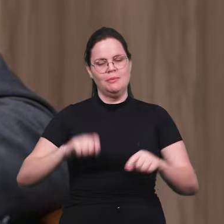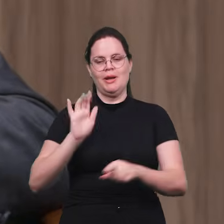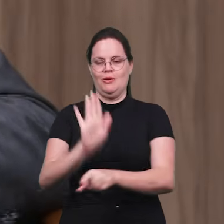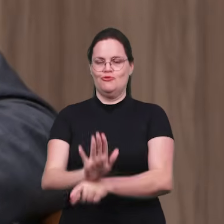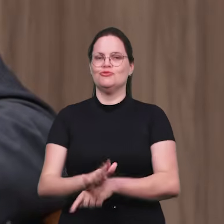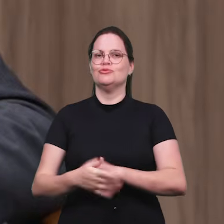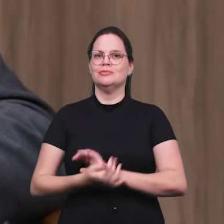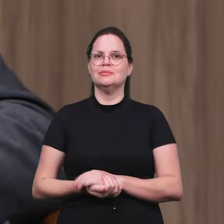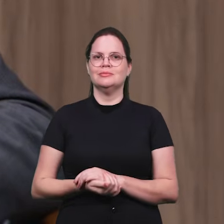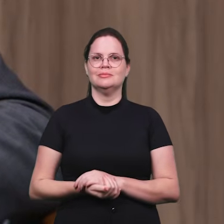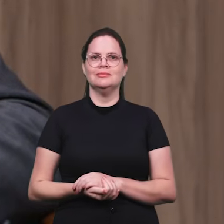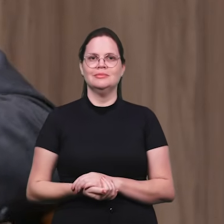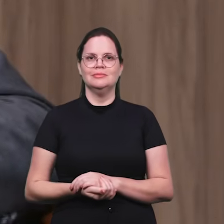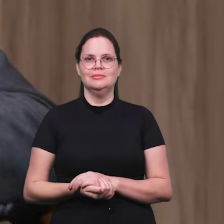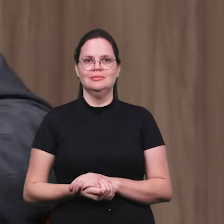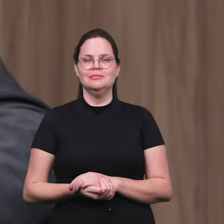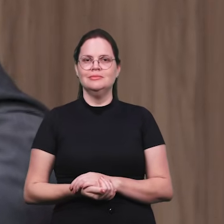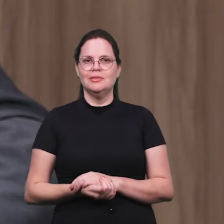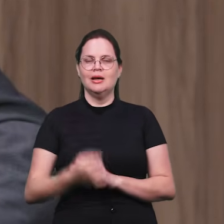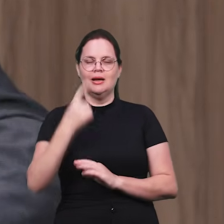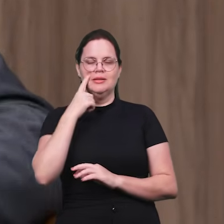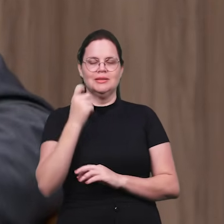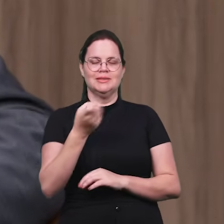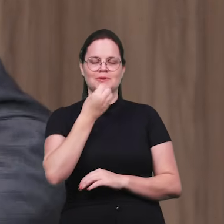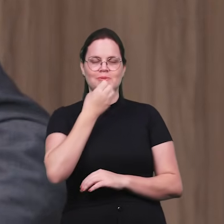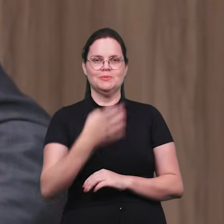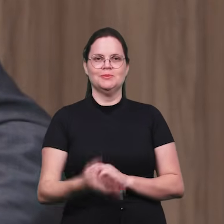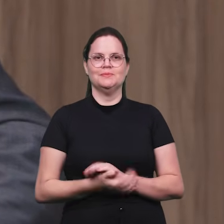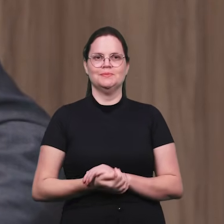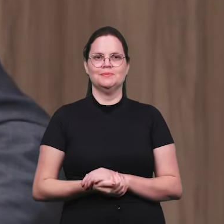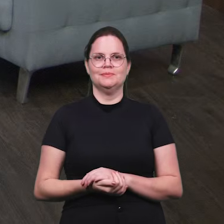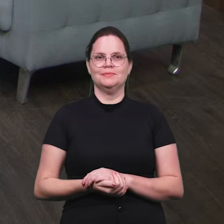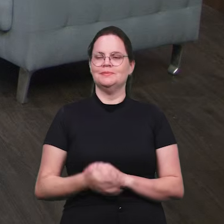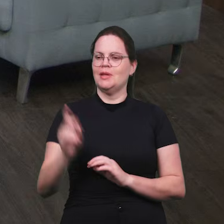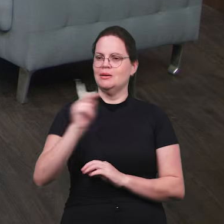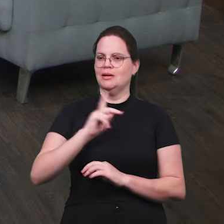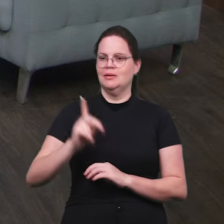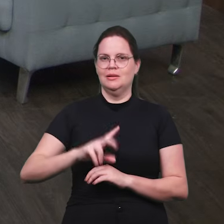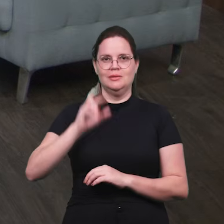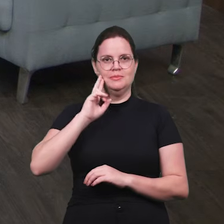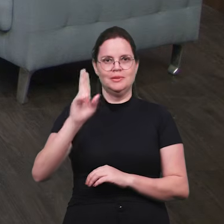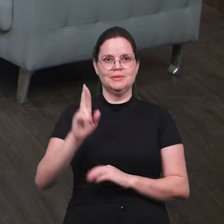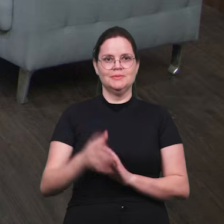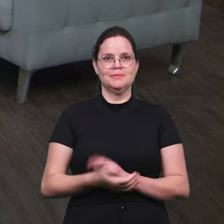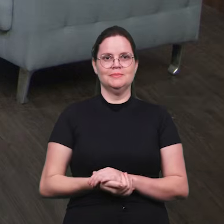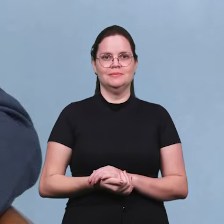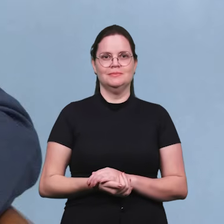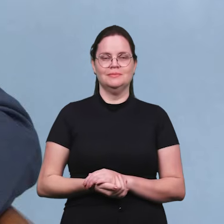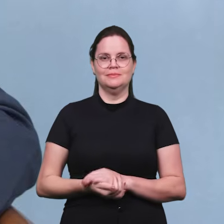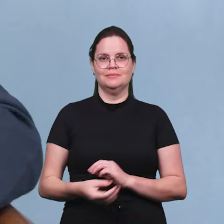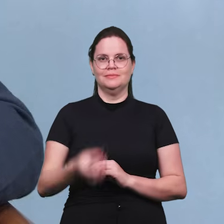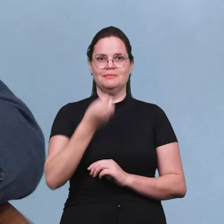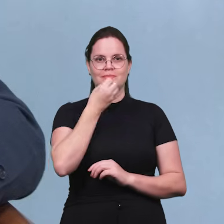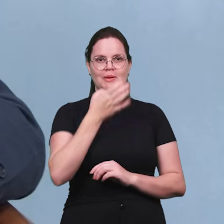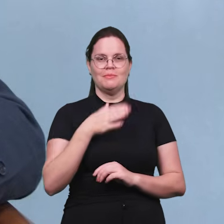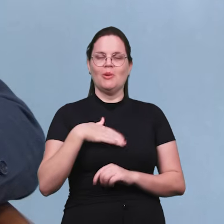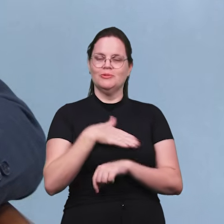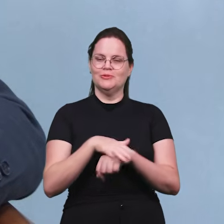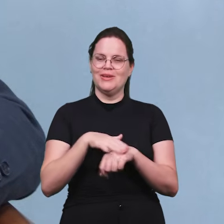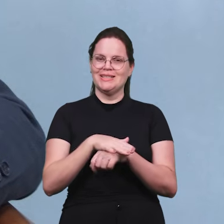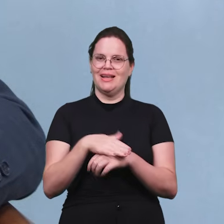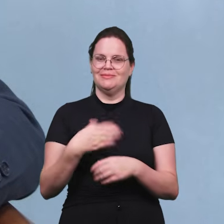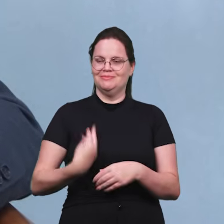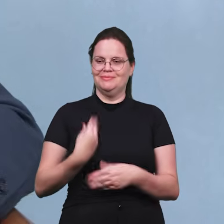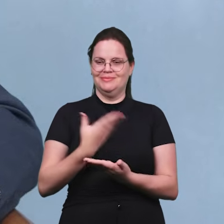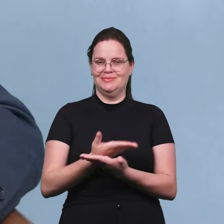ajudar. Então isso é muito interessante. Pai do Senhor, é muito bom